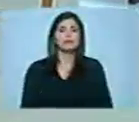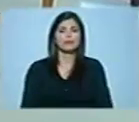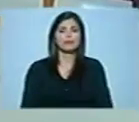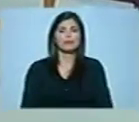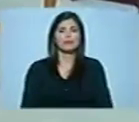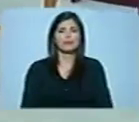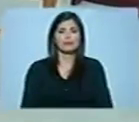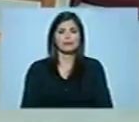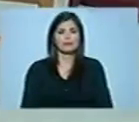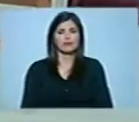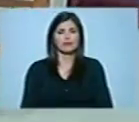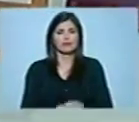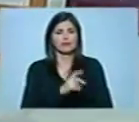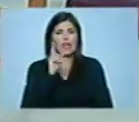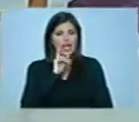Chefe Inês Diniz!